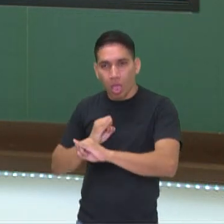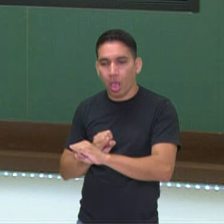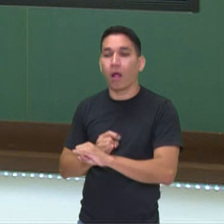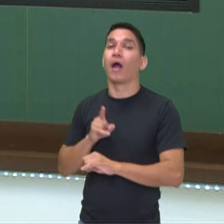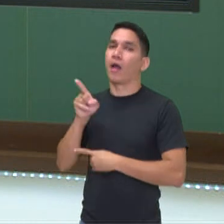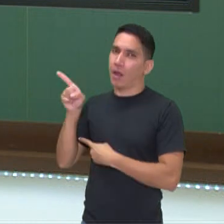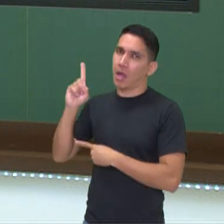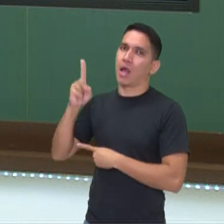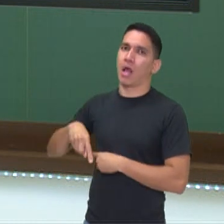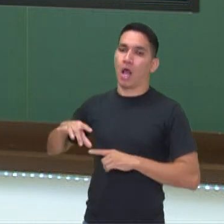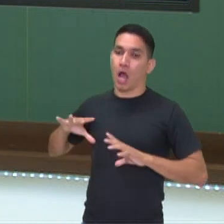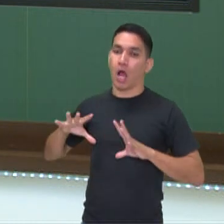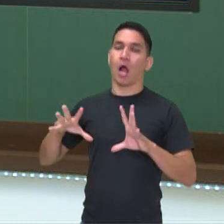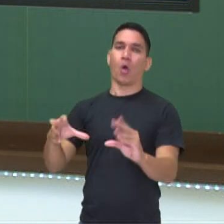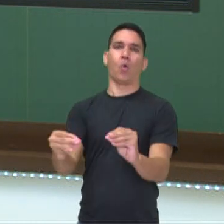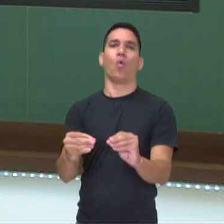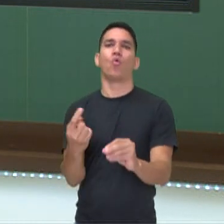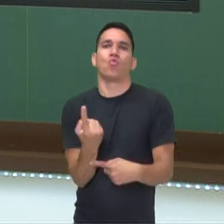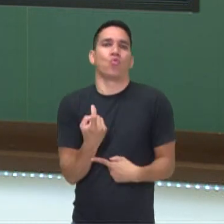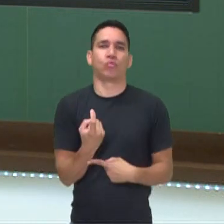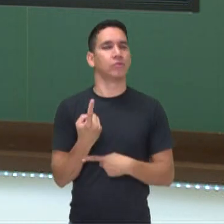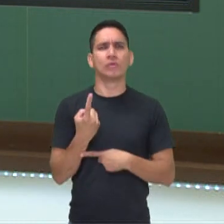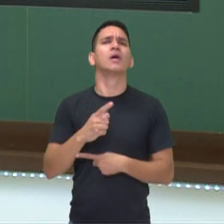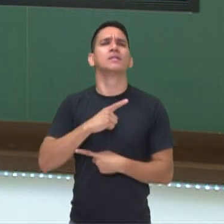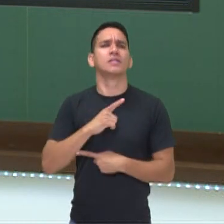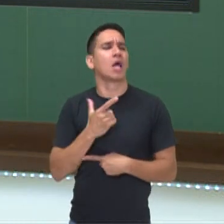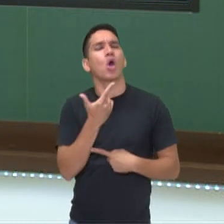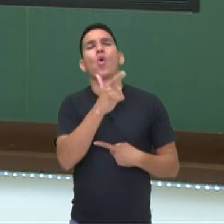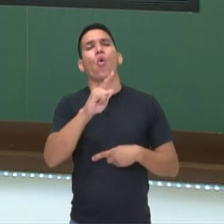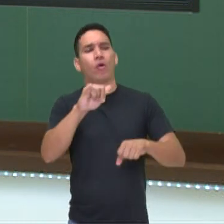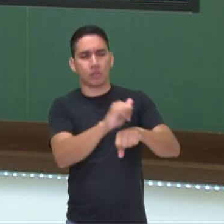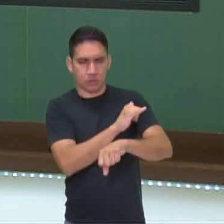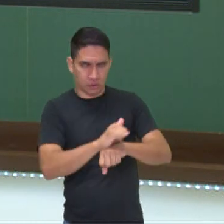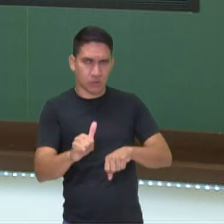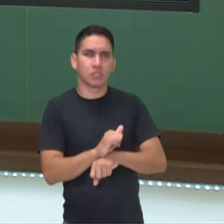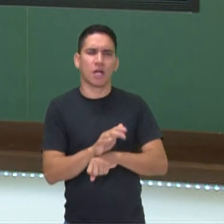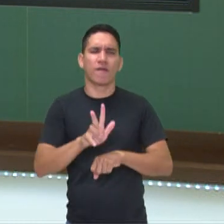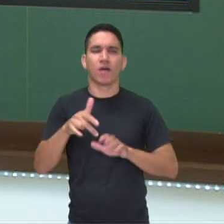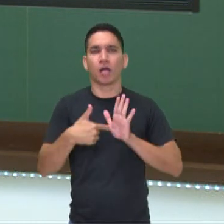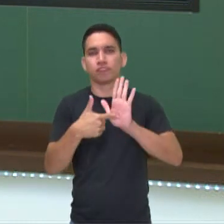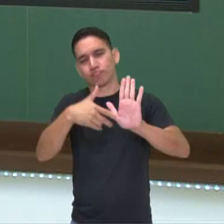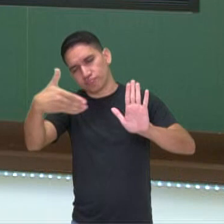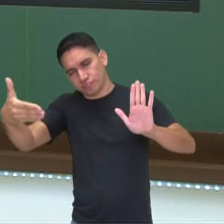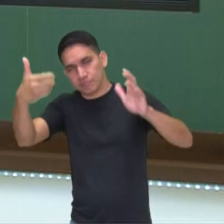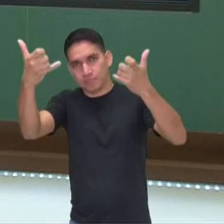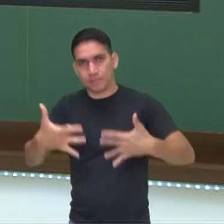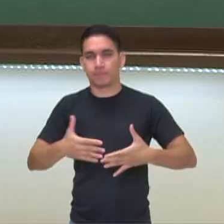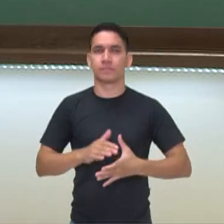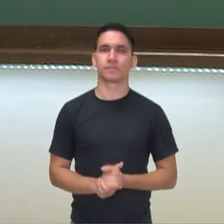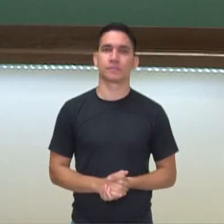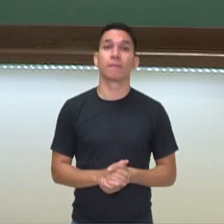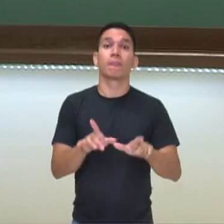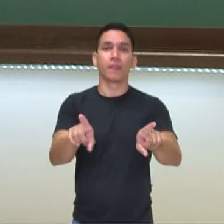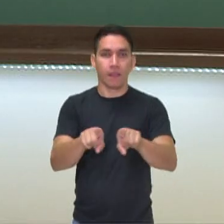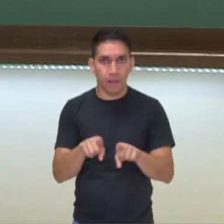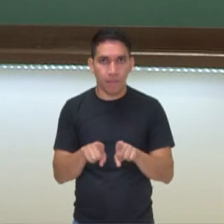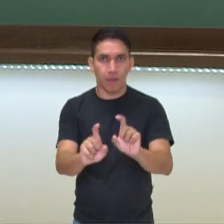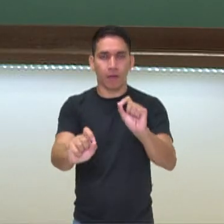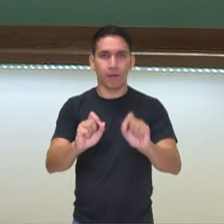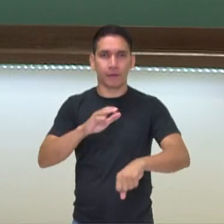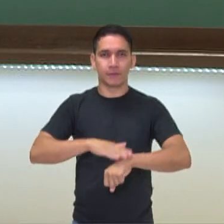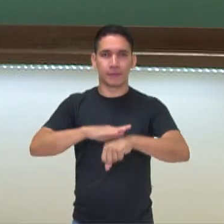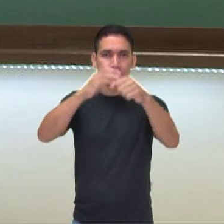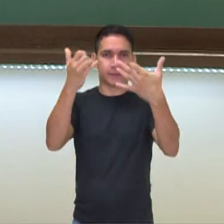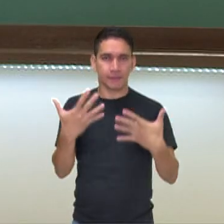nela como um todo, também pensando em redes sociais e em outras ferramentas que vamos estar vendo ao longo da nossa aula. Também, quando a gente